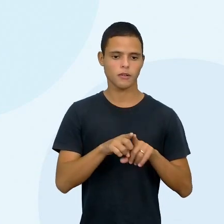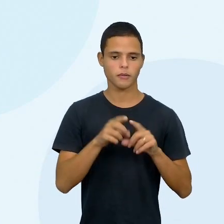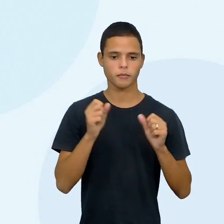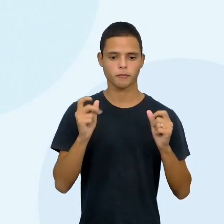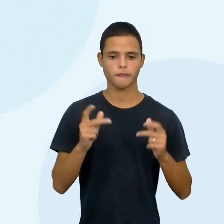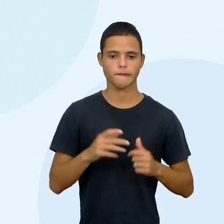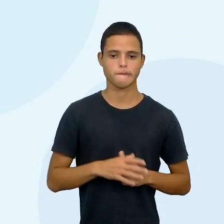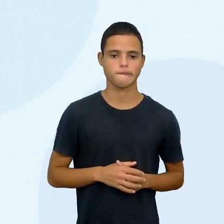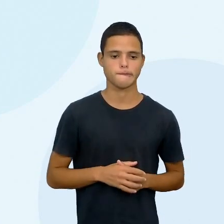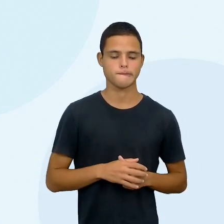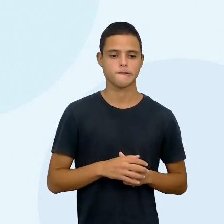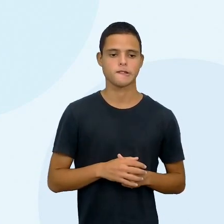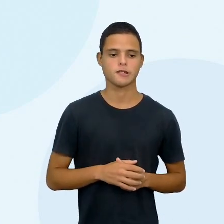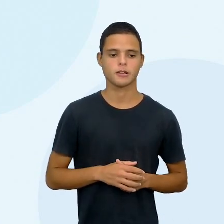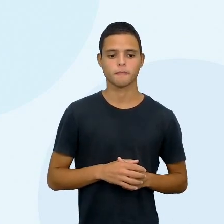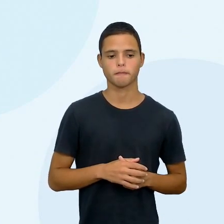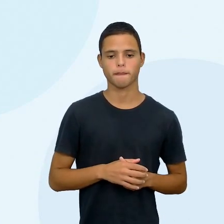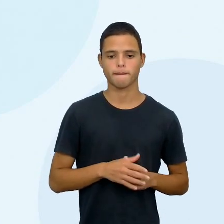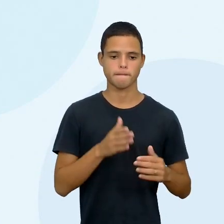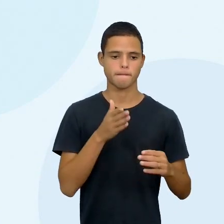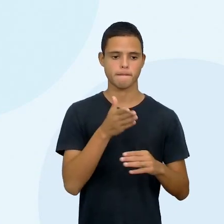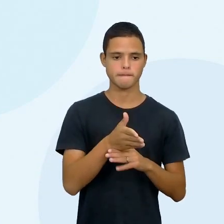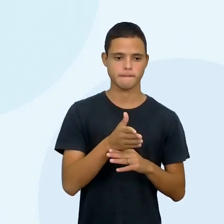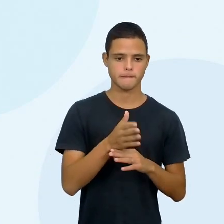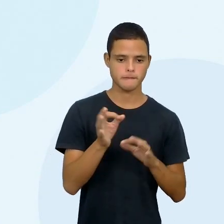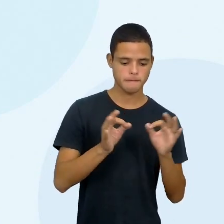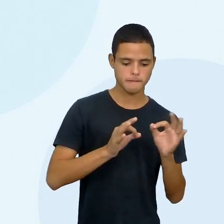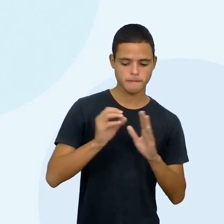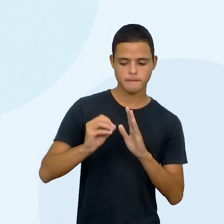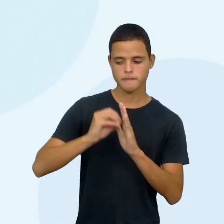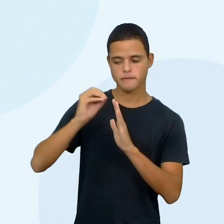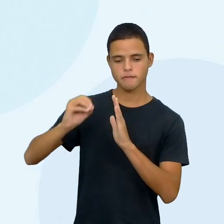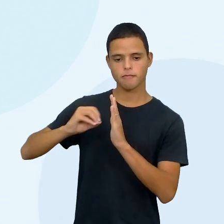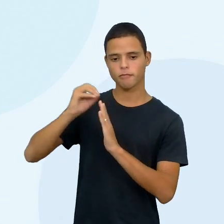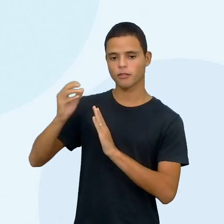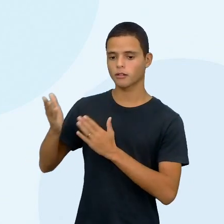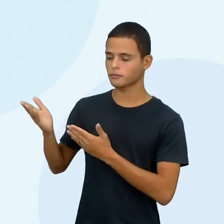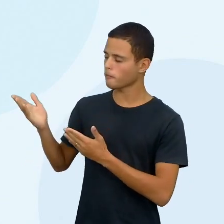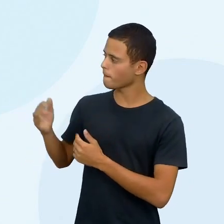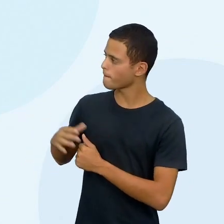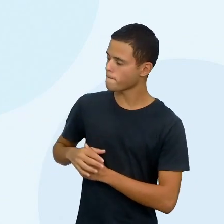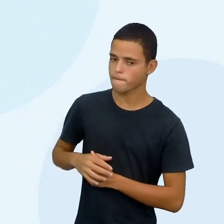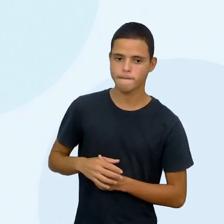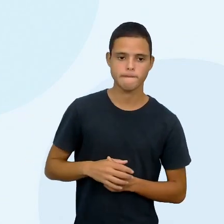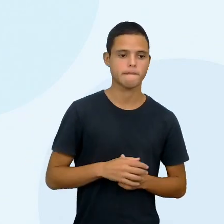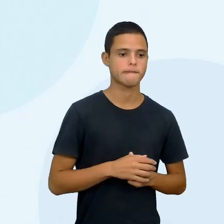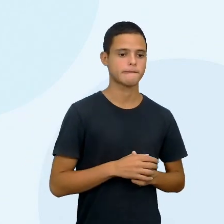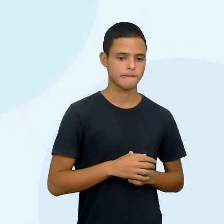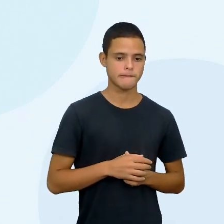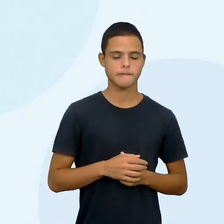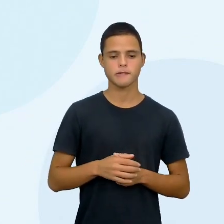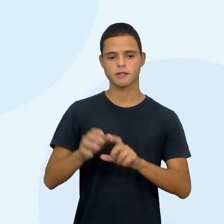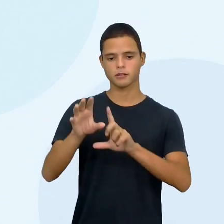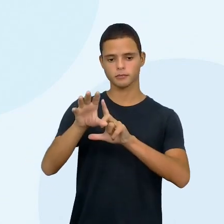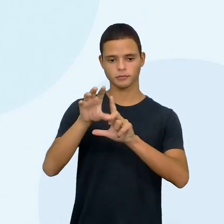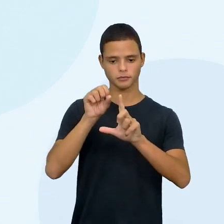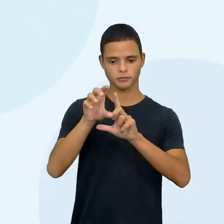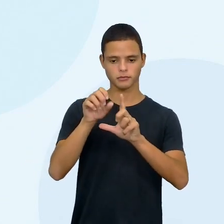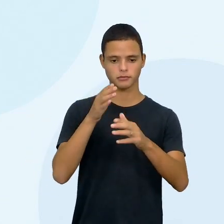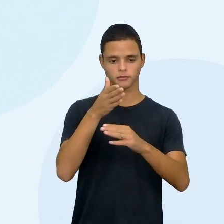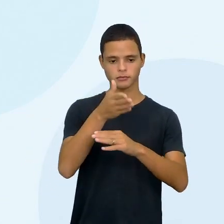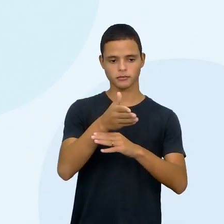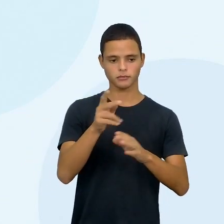ok? E para acessar o programa Centro de Mídias, também você pode, né, com QR Code, acessar com QR